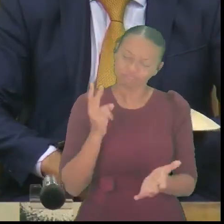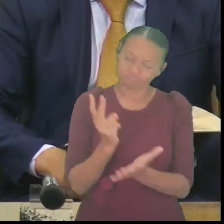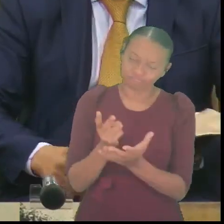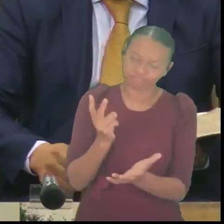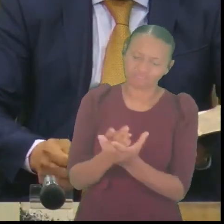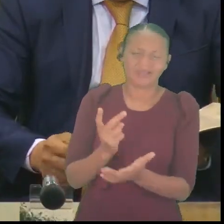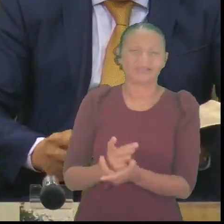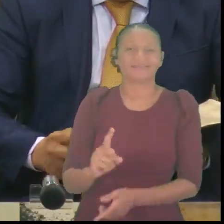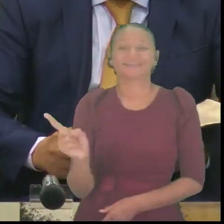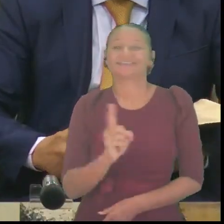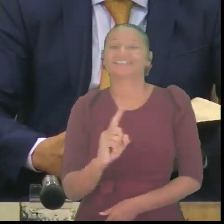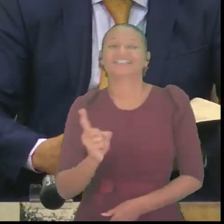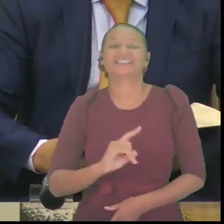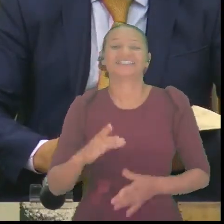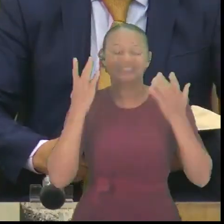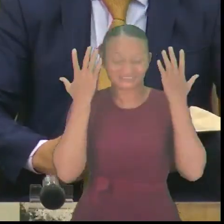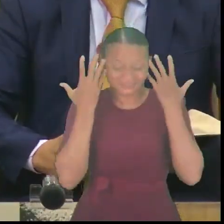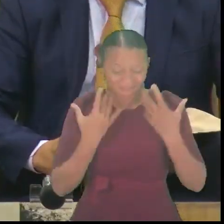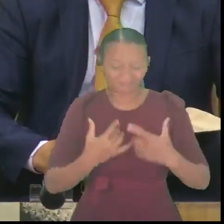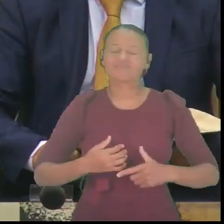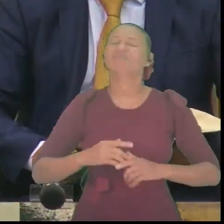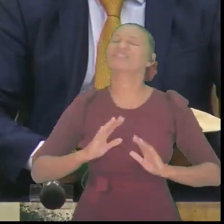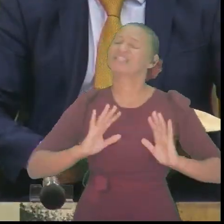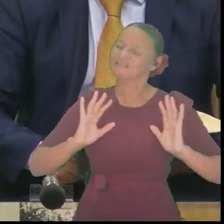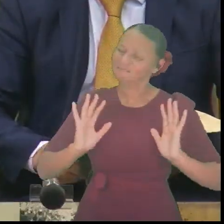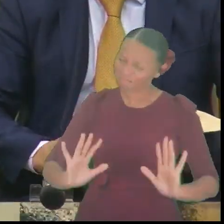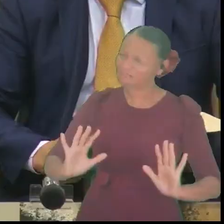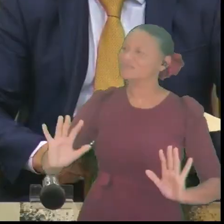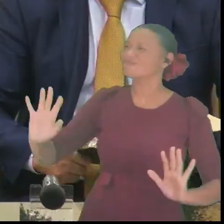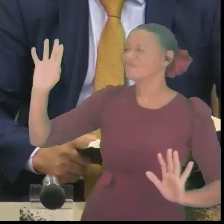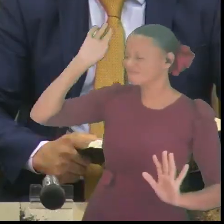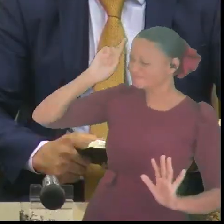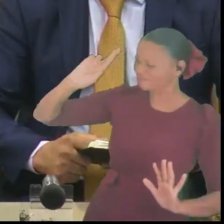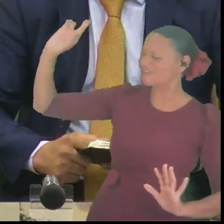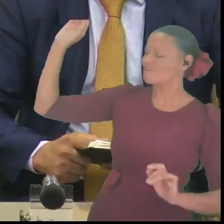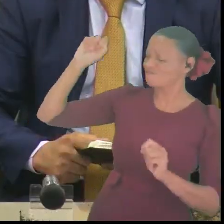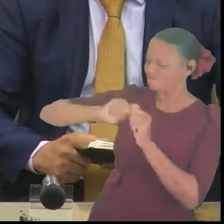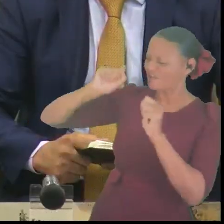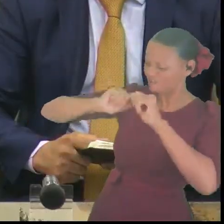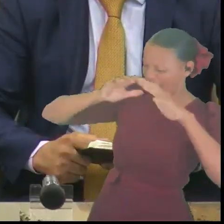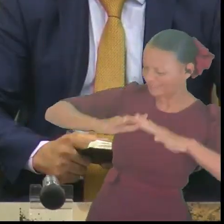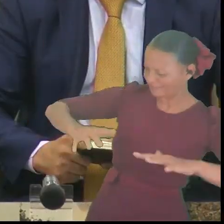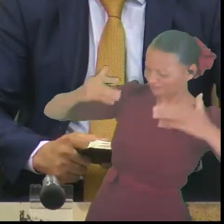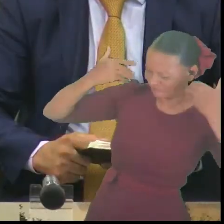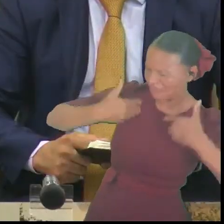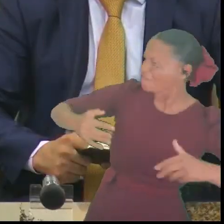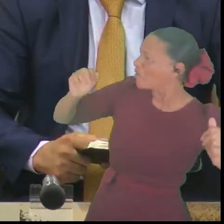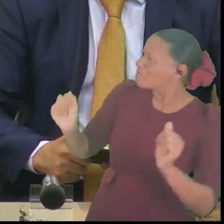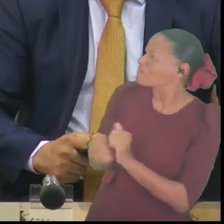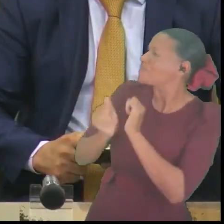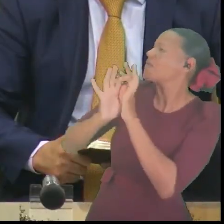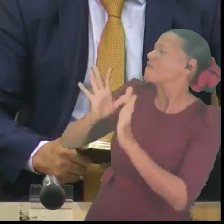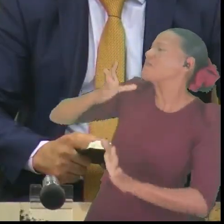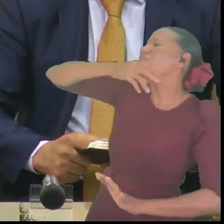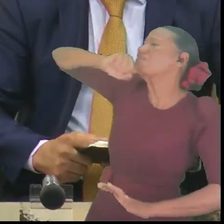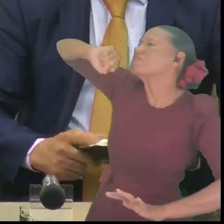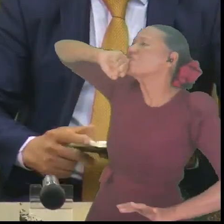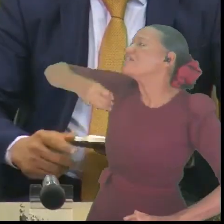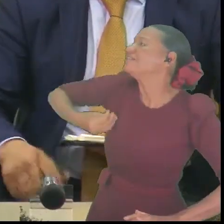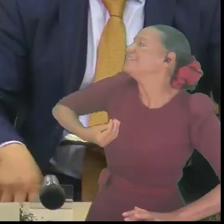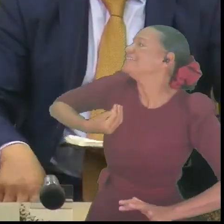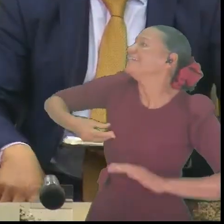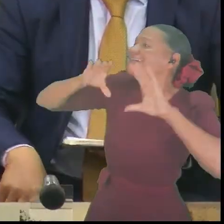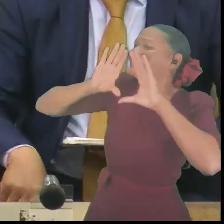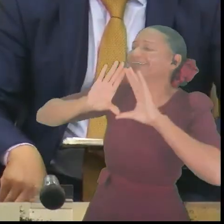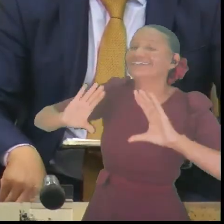sendo não natural, porque alguém nos vê sendo não natural e glorifica o nosso Pai que está no